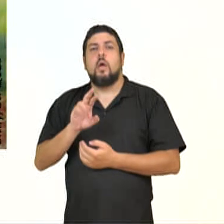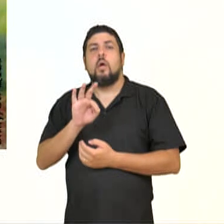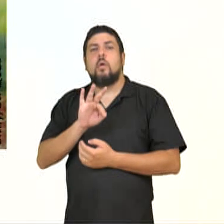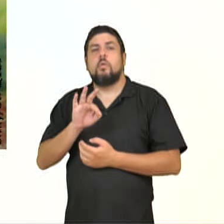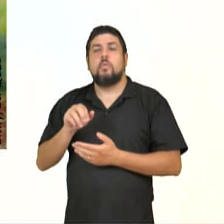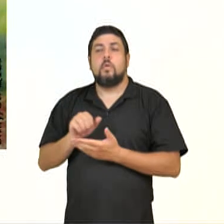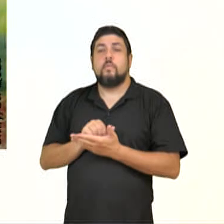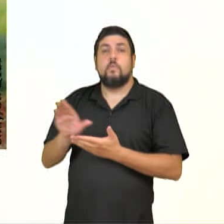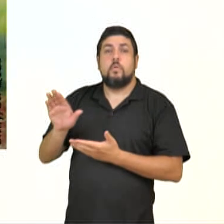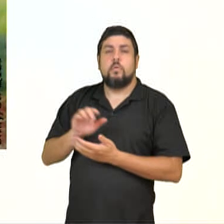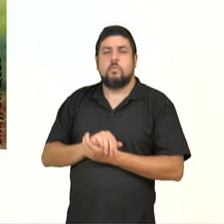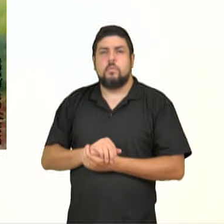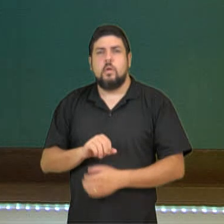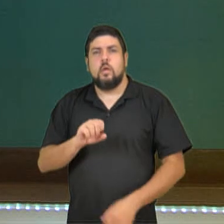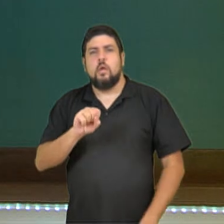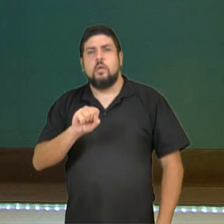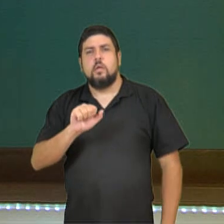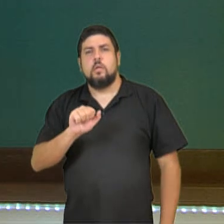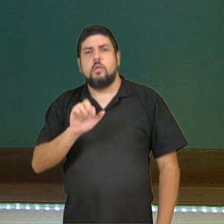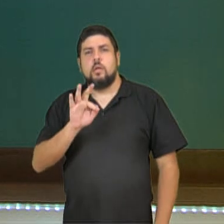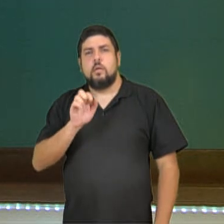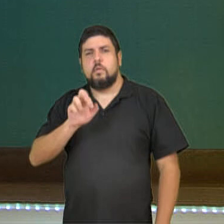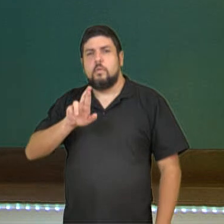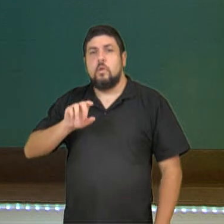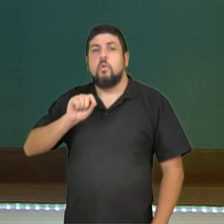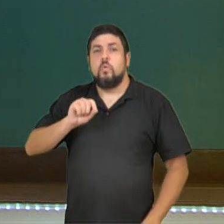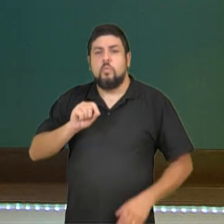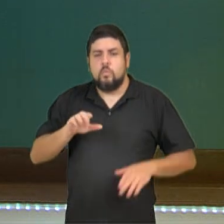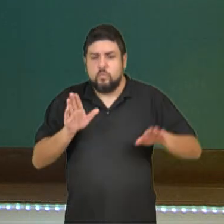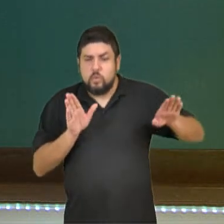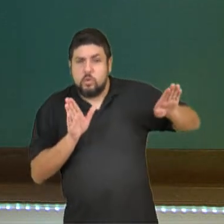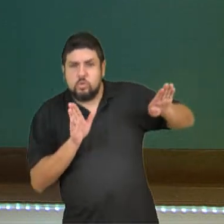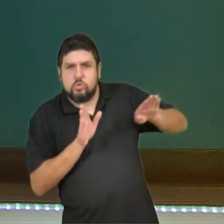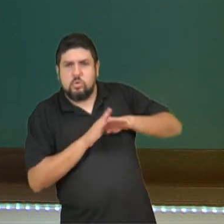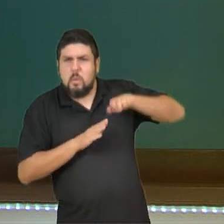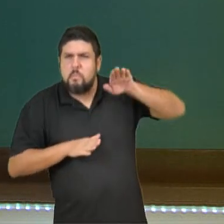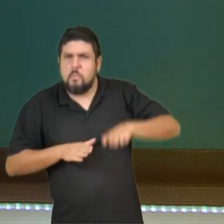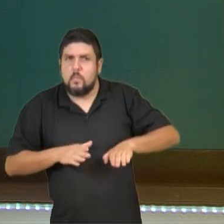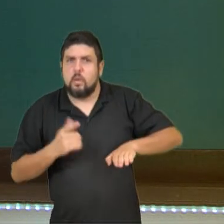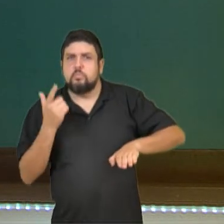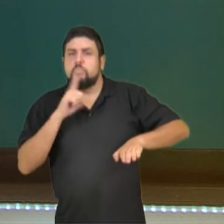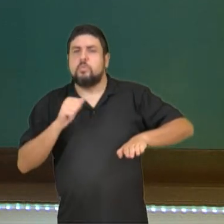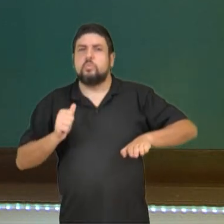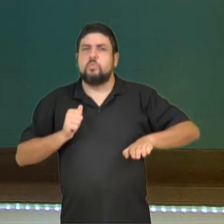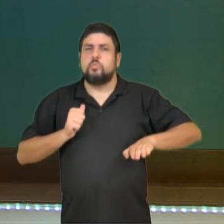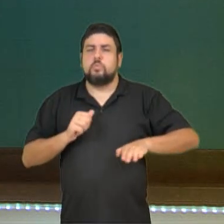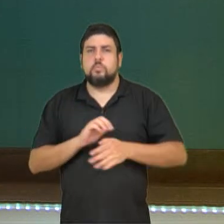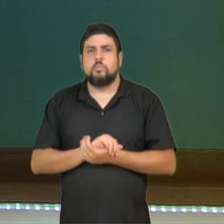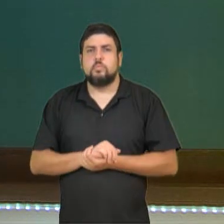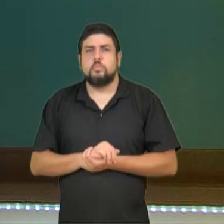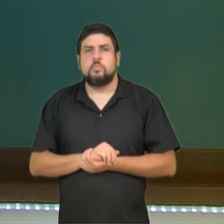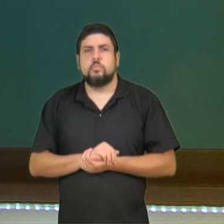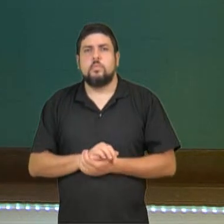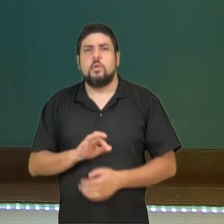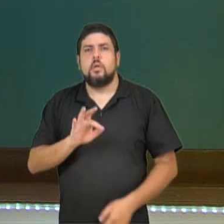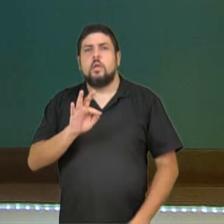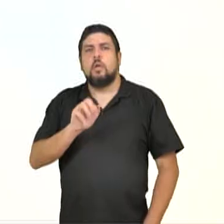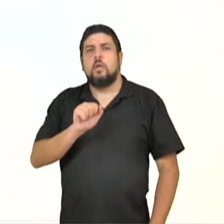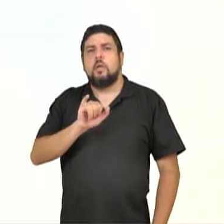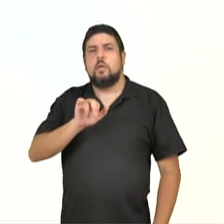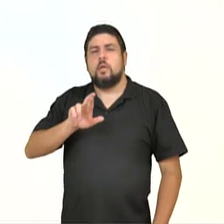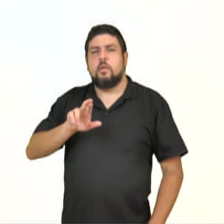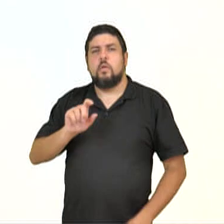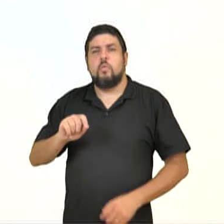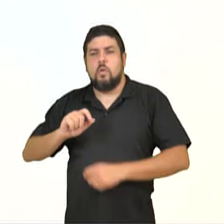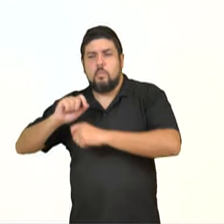e o safer é quando você consegue se manter salvo, tá? Na jogada. Fair ball é a bola rebatida